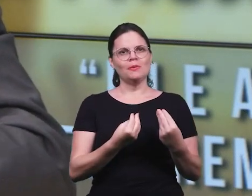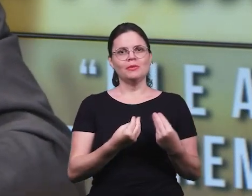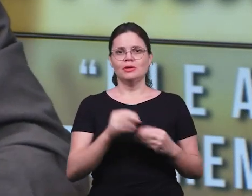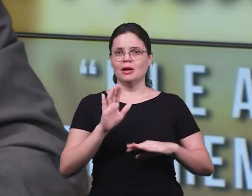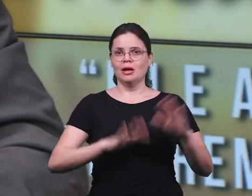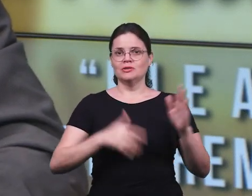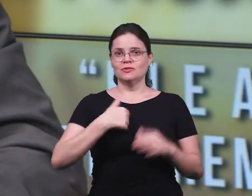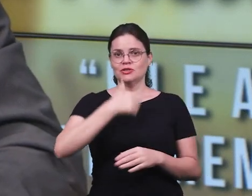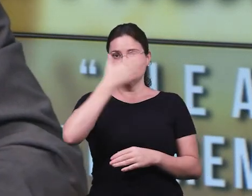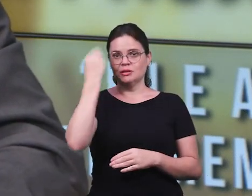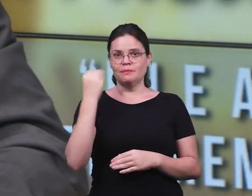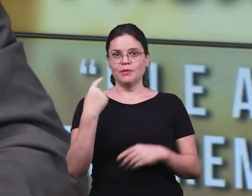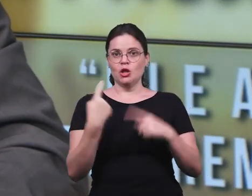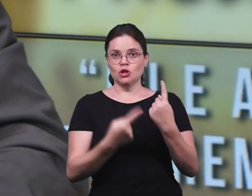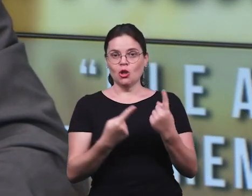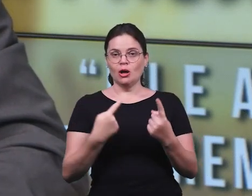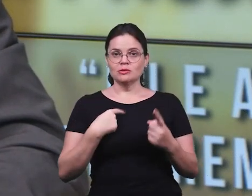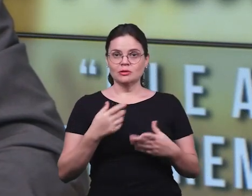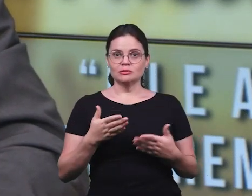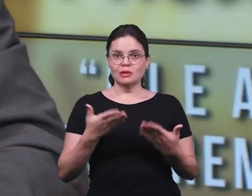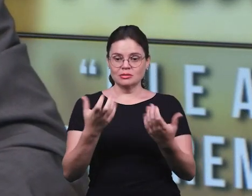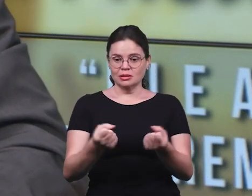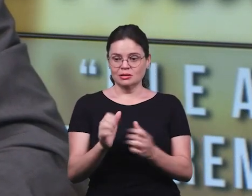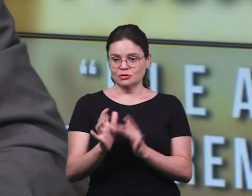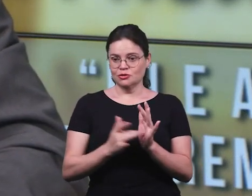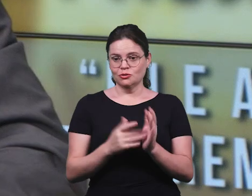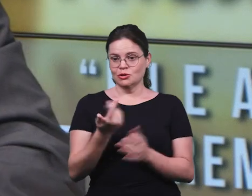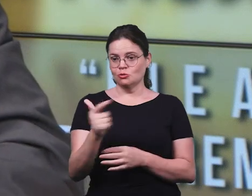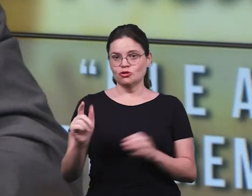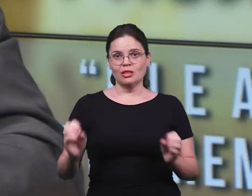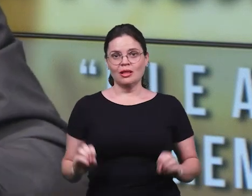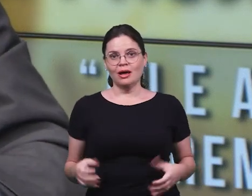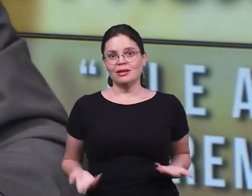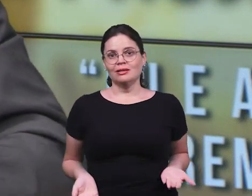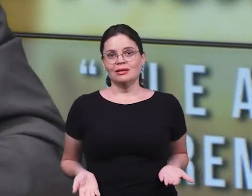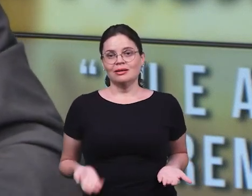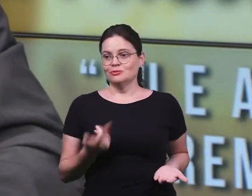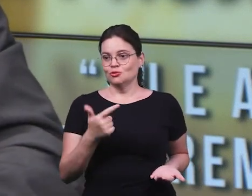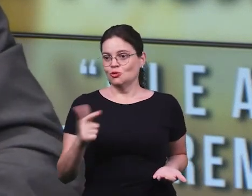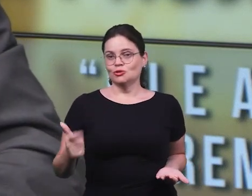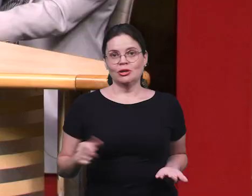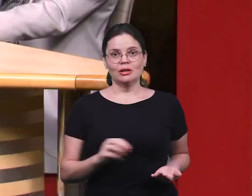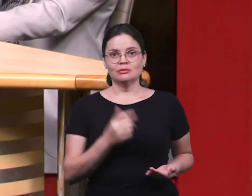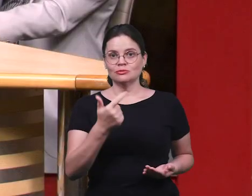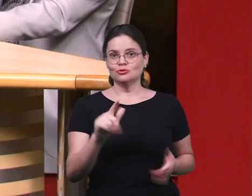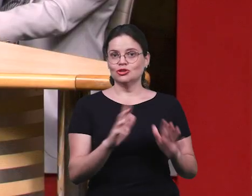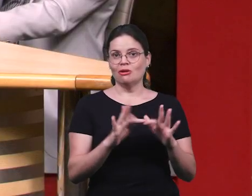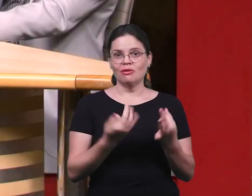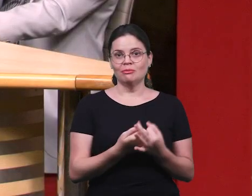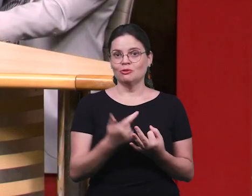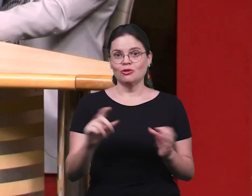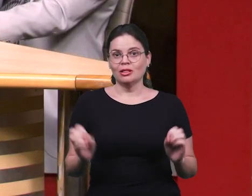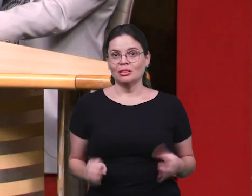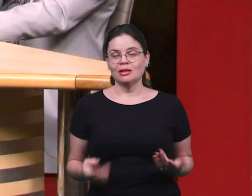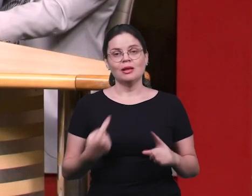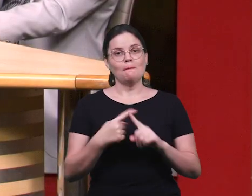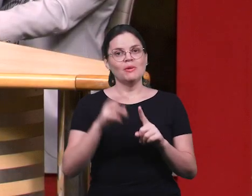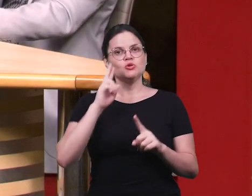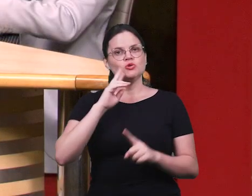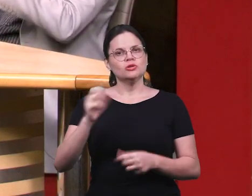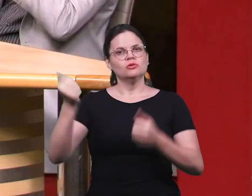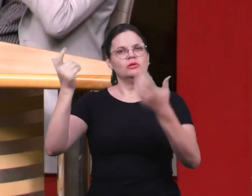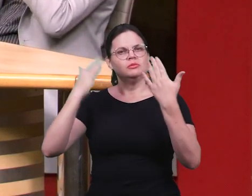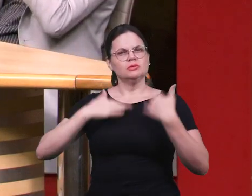muitos de nós entramos, nós não tínhamos nada, nós não tínhamos família, não tínhamos nada realmente. Mas o Senhor foi acrescentando tudo,